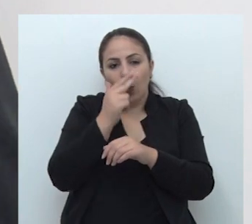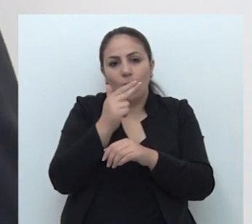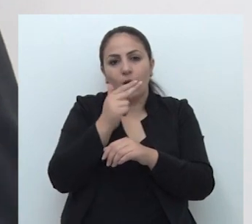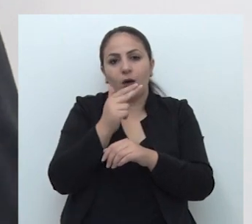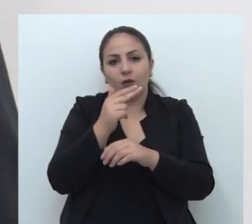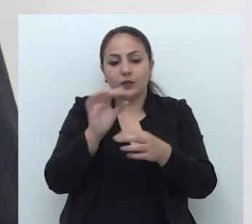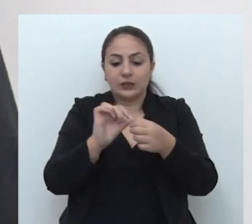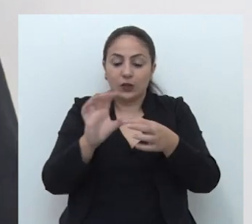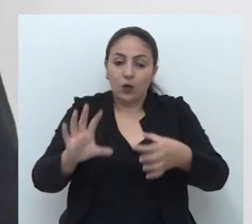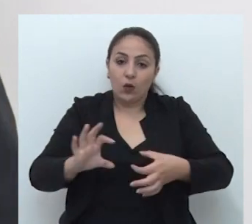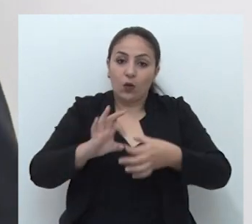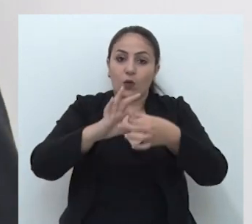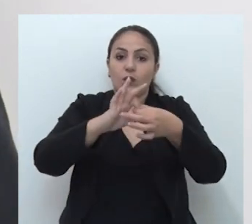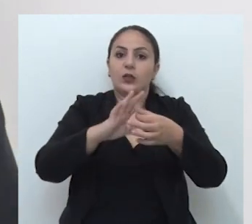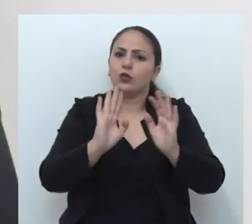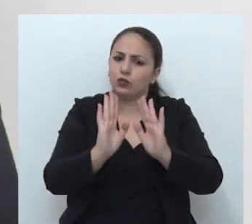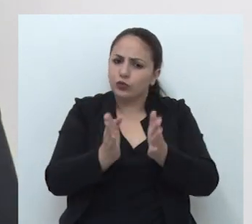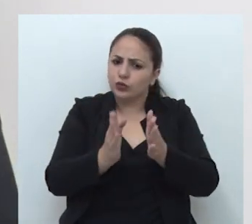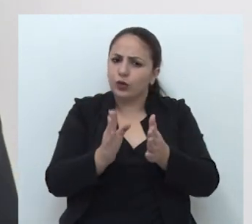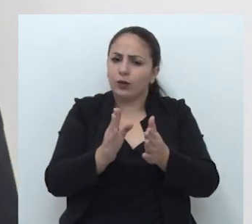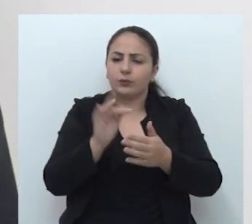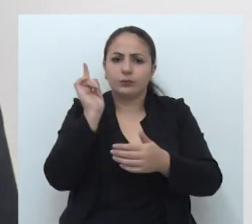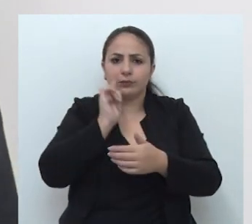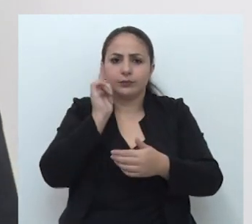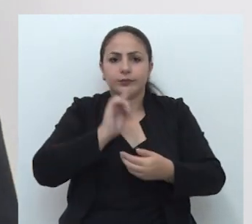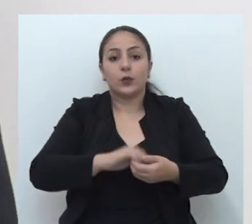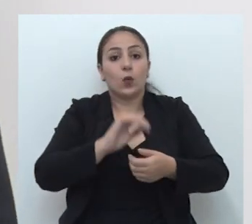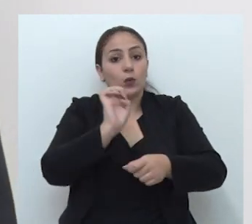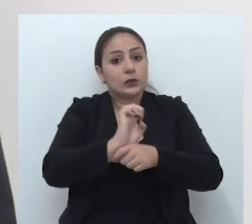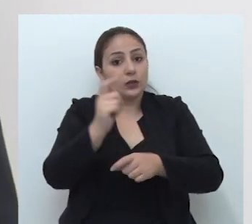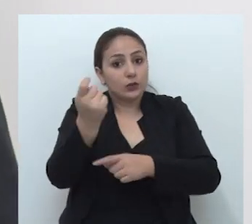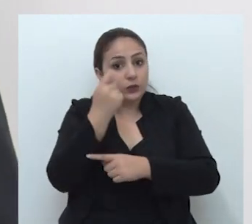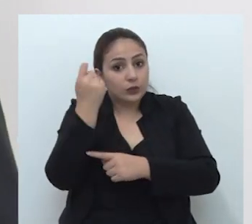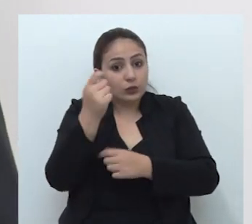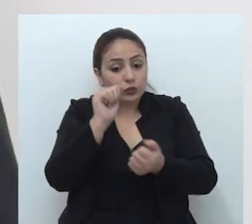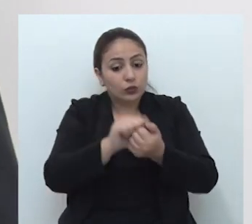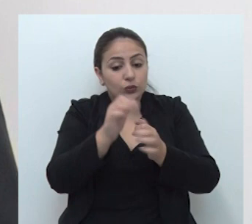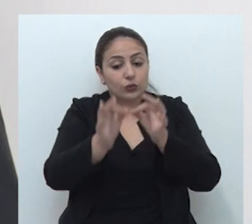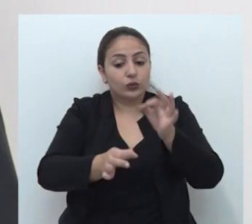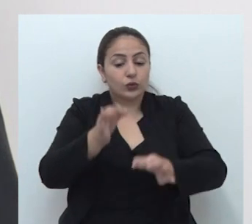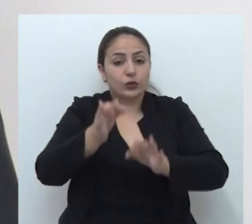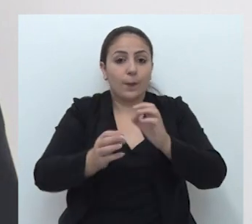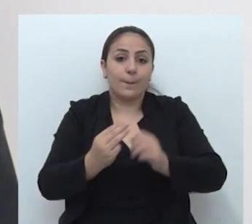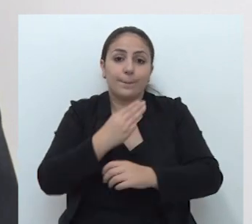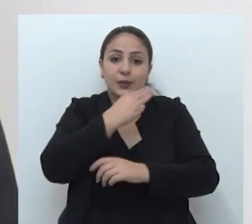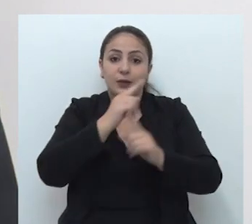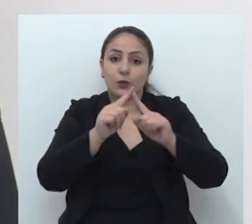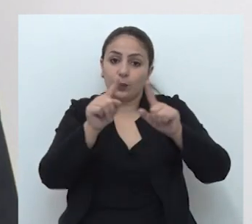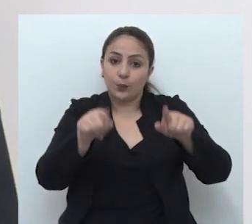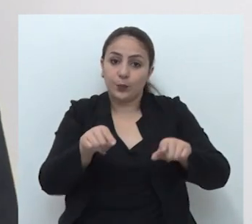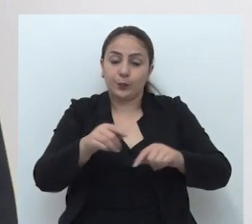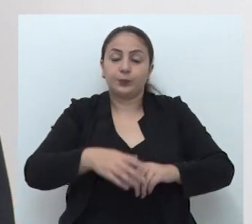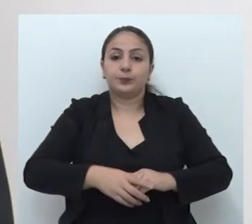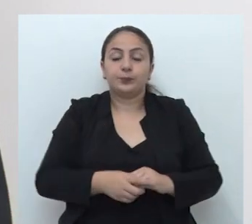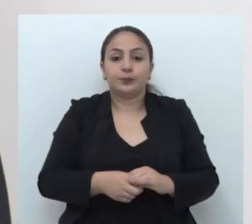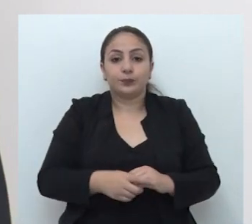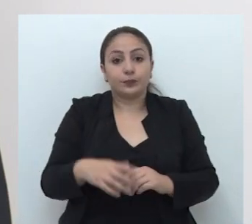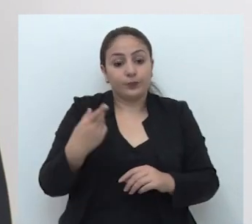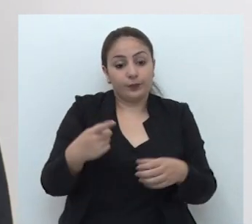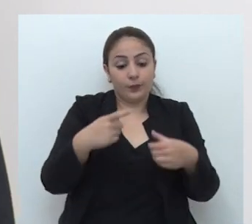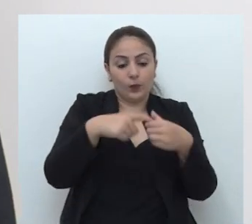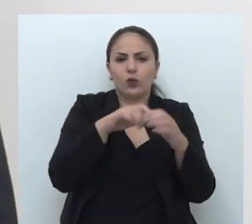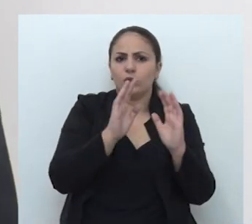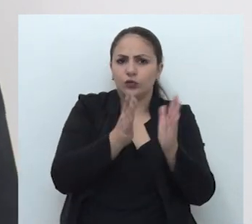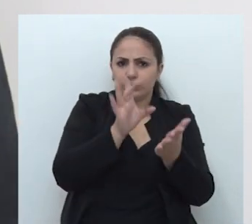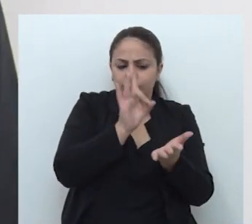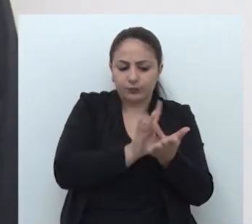via convênios que já estão firmados, né, com o Estado do Rio Grande do Sul, com o Poder Judiciário e o Ministério Público. Esses convênios já